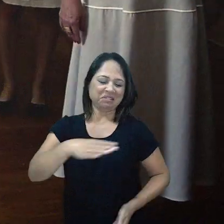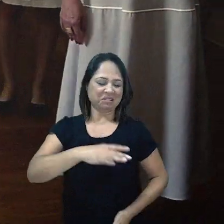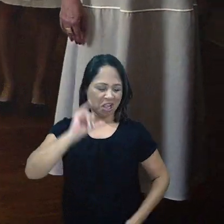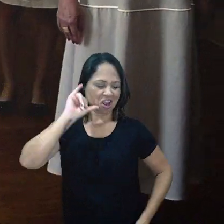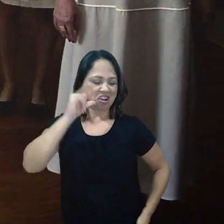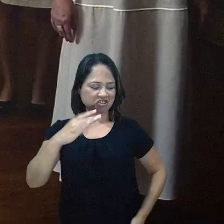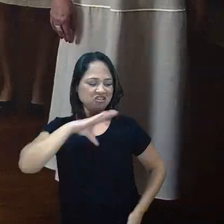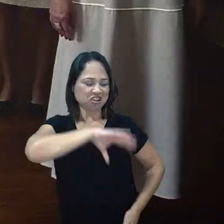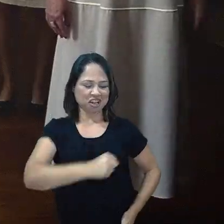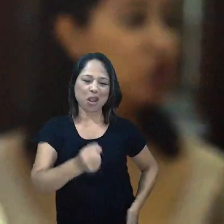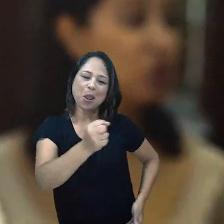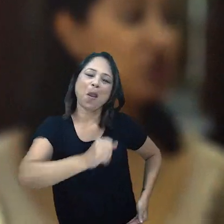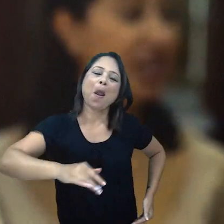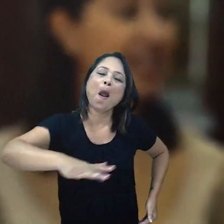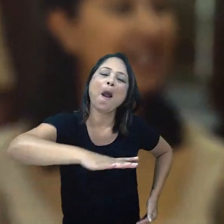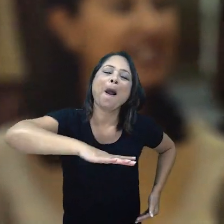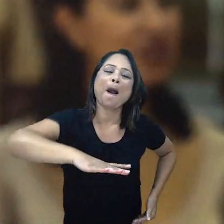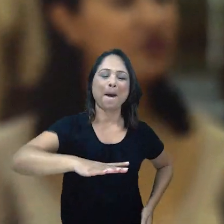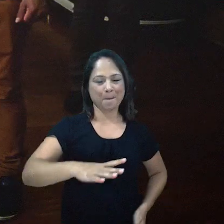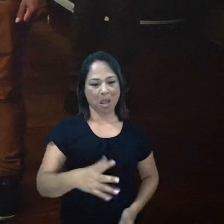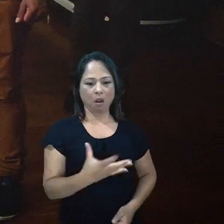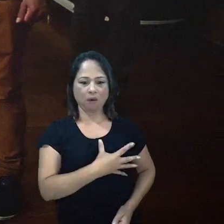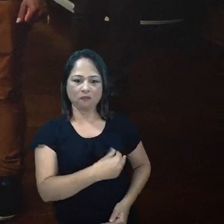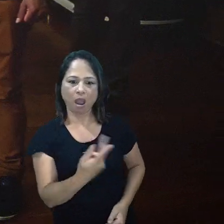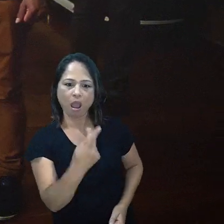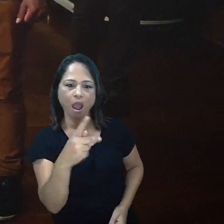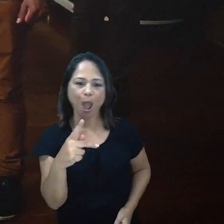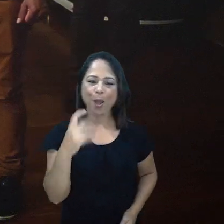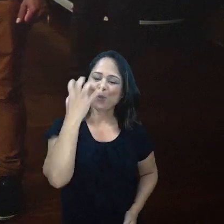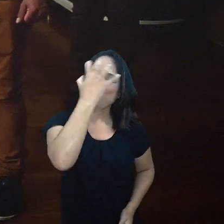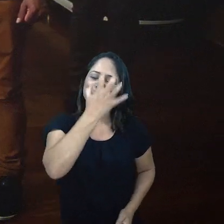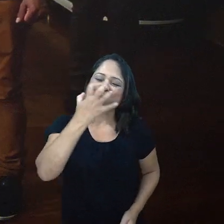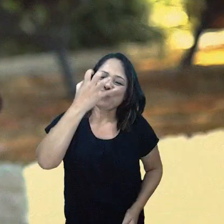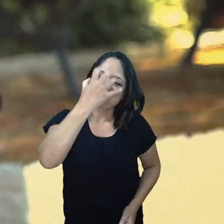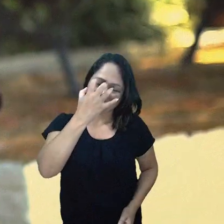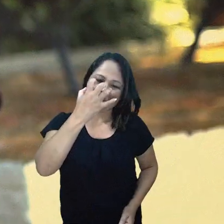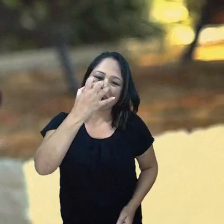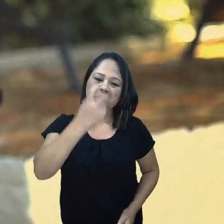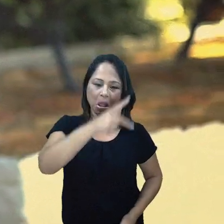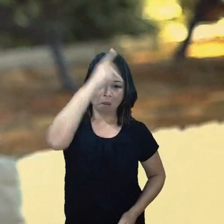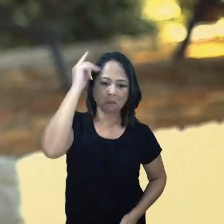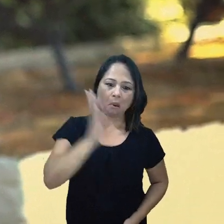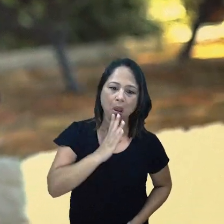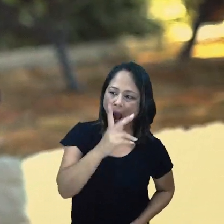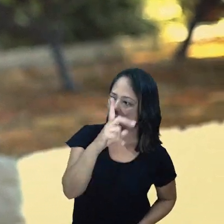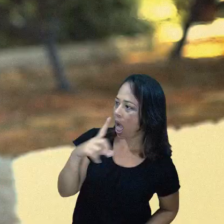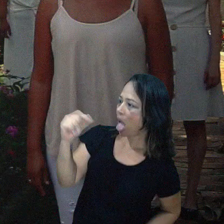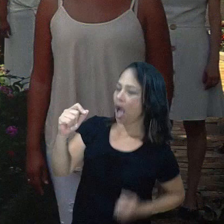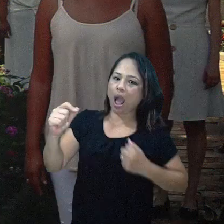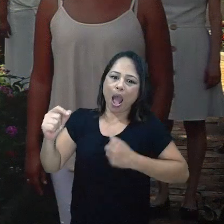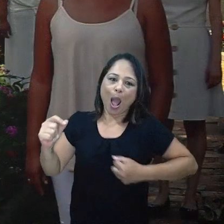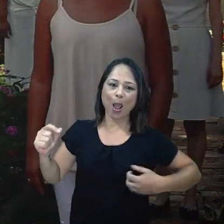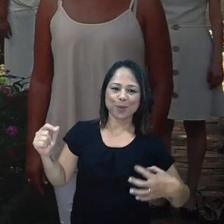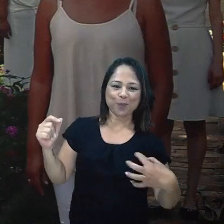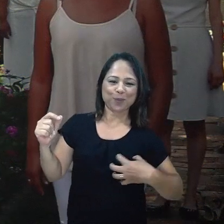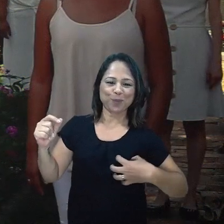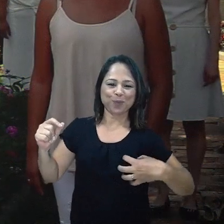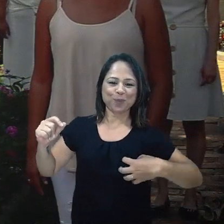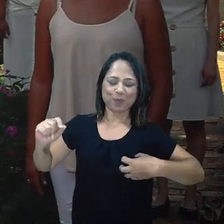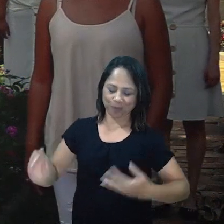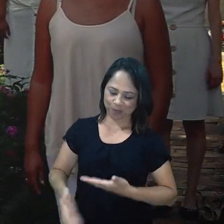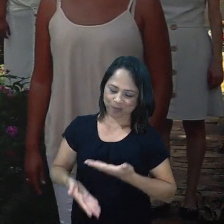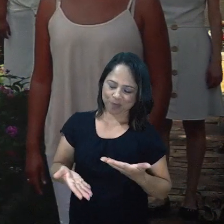nasci. Ó terra querida, Jundiaí, teus filhos amantes são de ti. Saudades me levam os que passam por